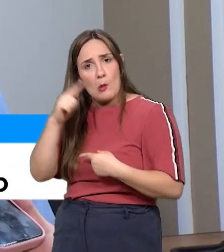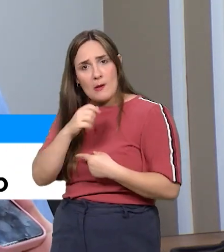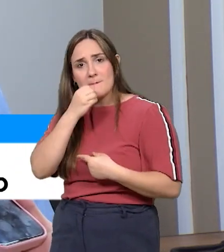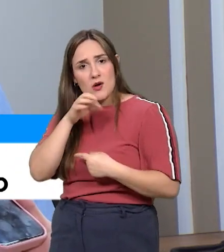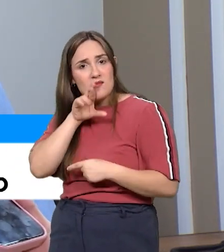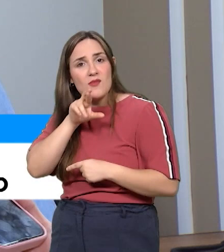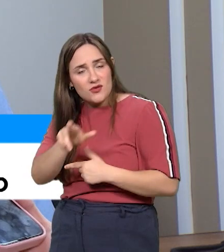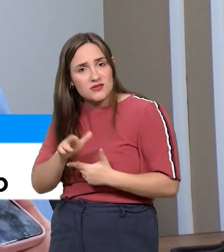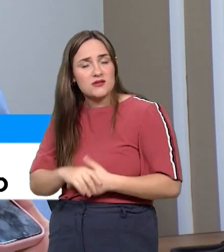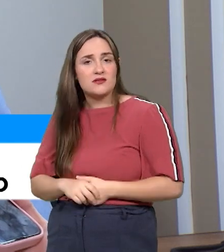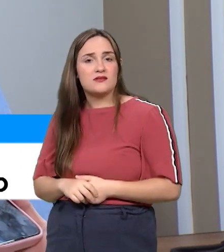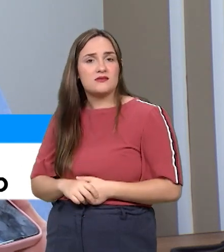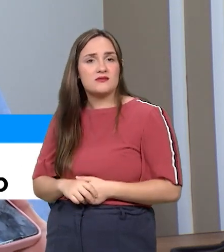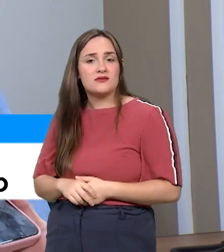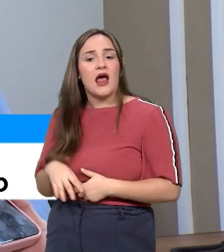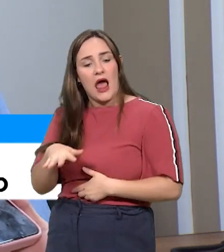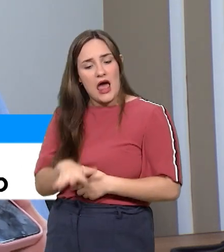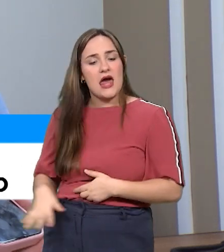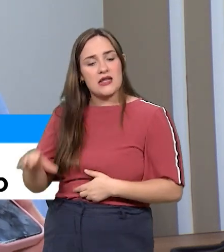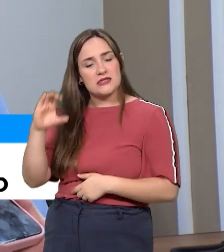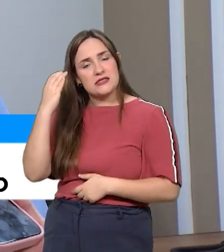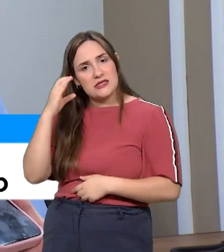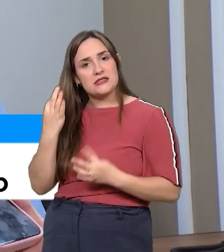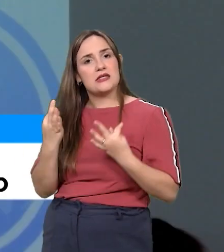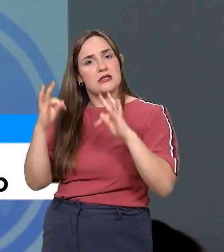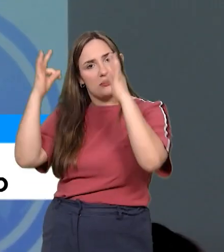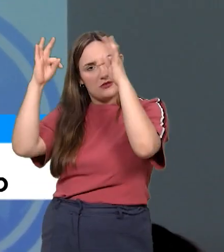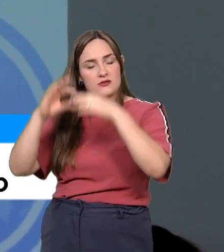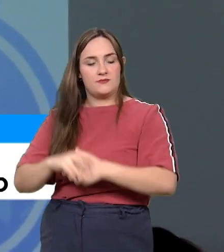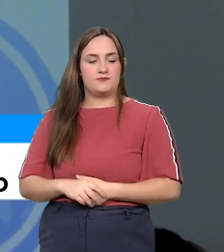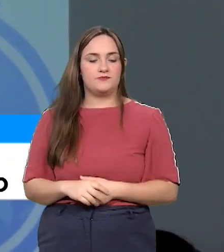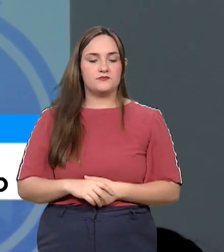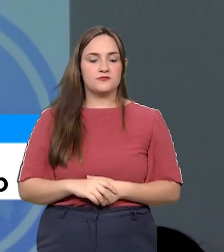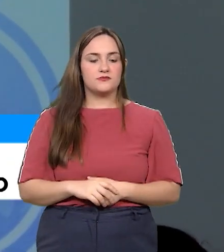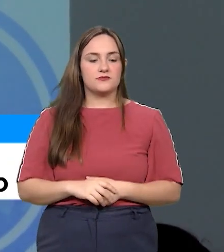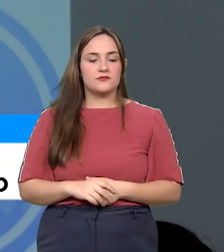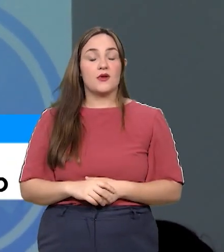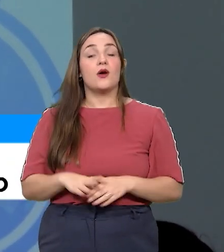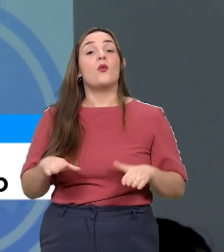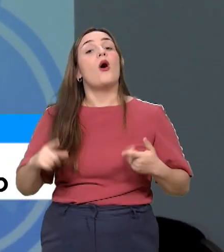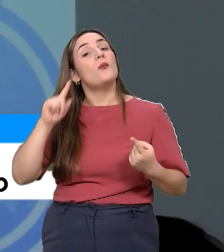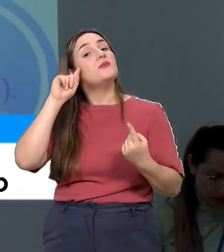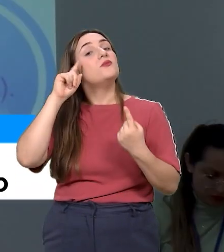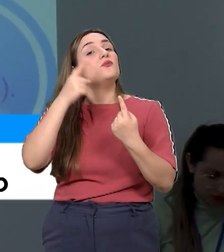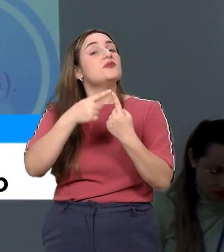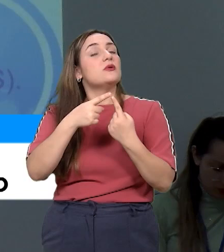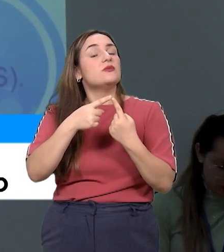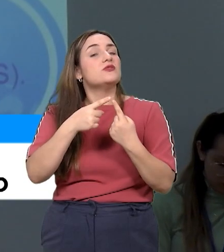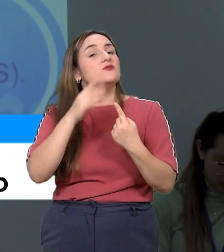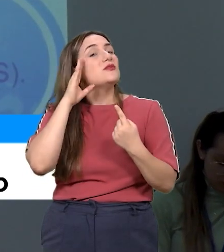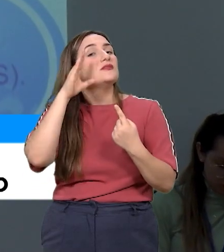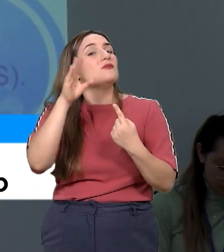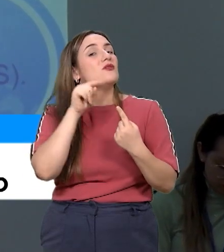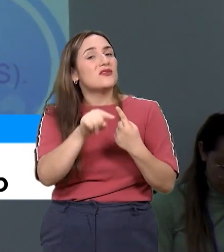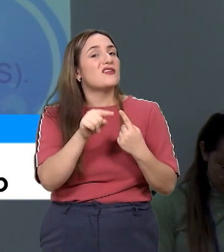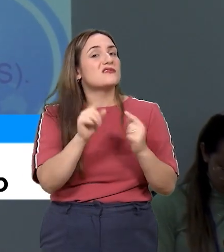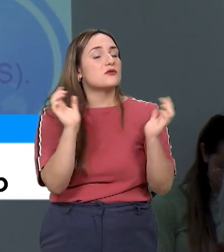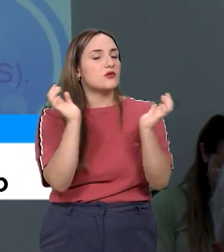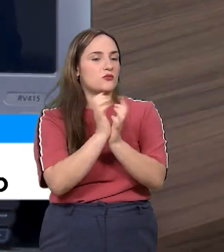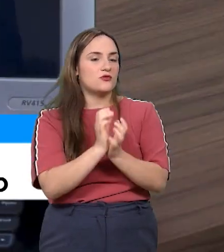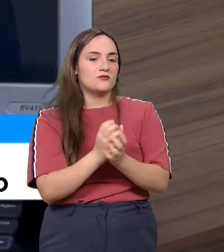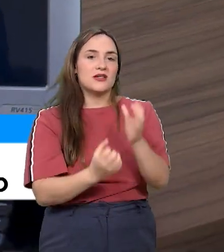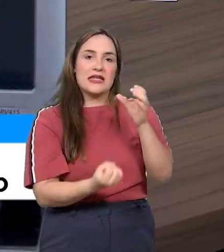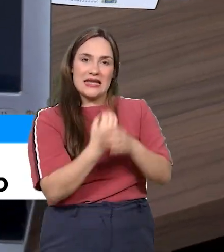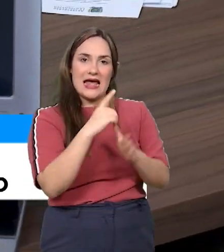vai trazer bons frutos para a área de ciência e tecnologia. Como principal objetivo da comissão será a adequação das leis e